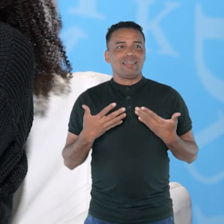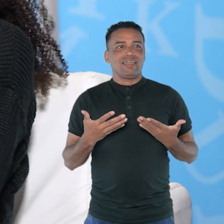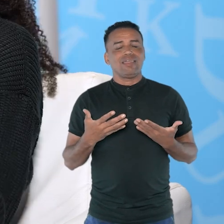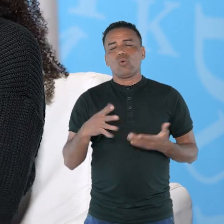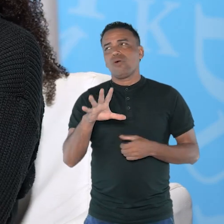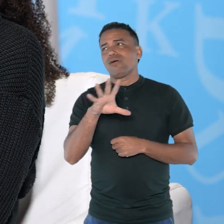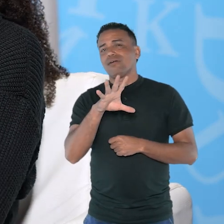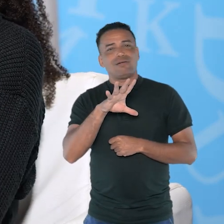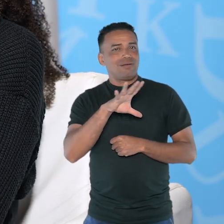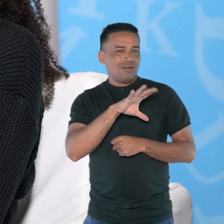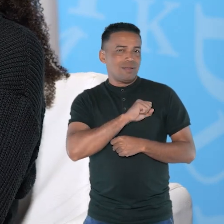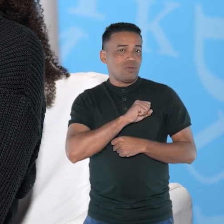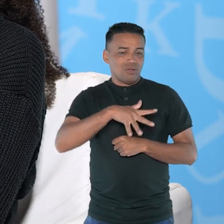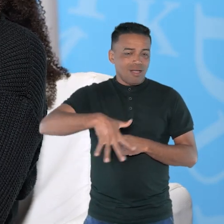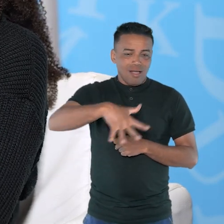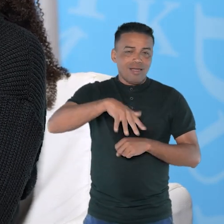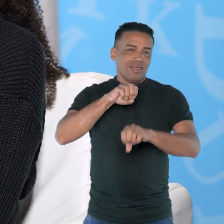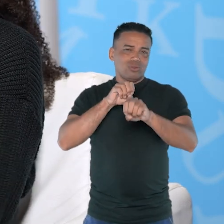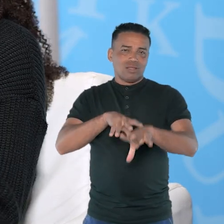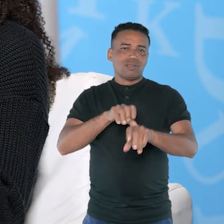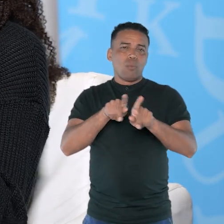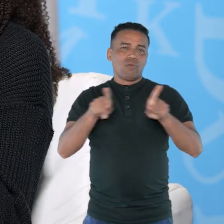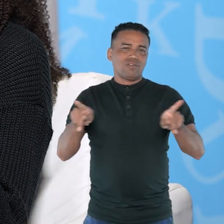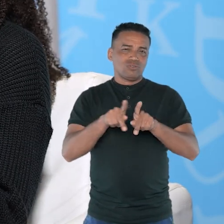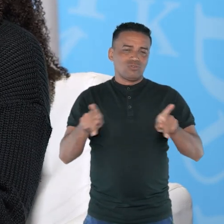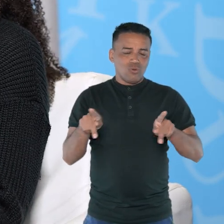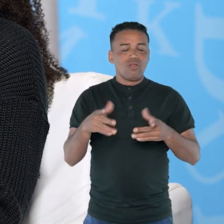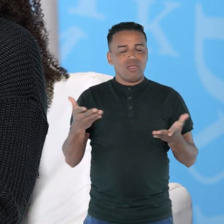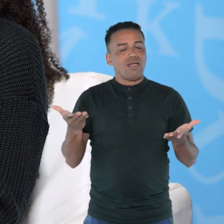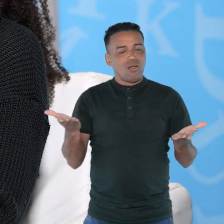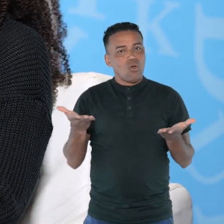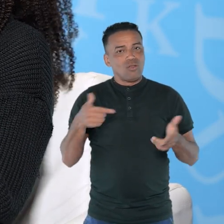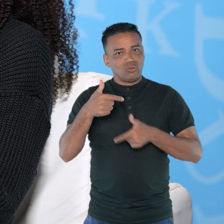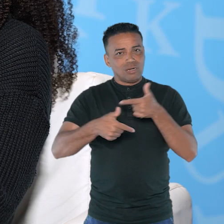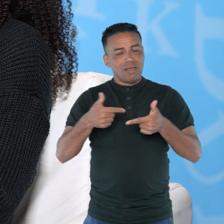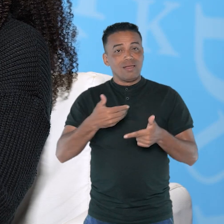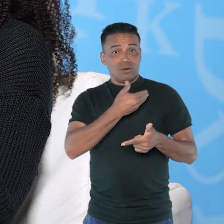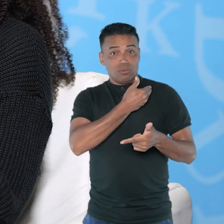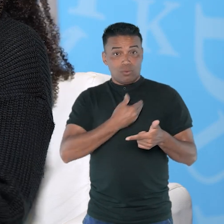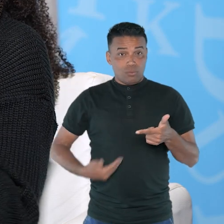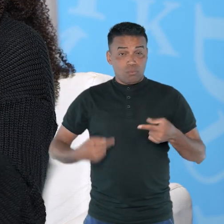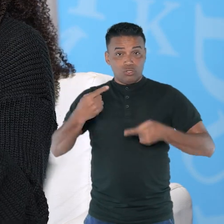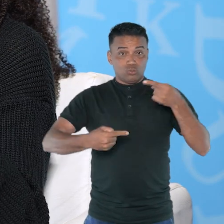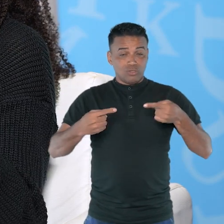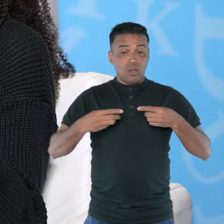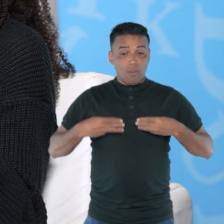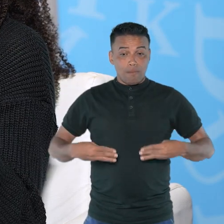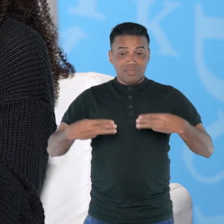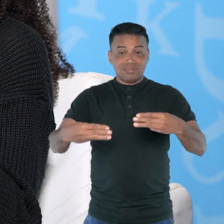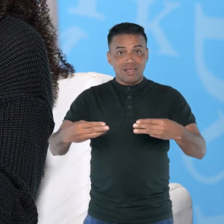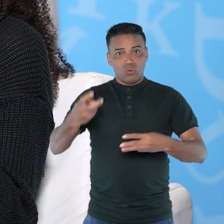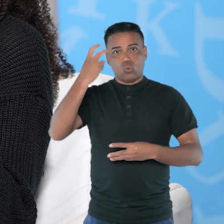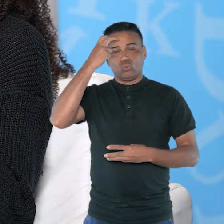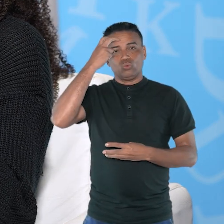eu amo, né? Eu sou da educação, sou professora, eu gosto quando agora eu estou trabalhando com política cultural no Ministério da Cultura, então estou fora da sala de